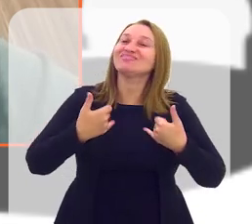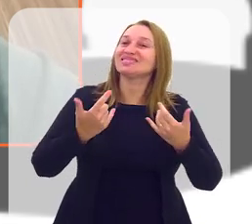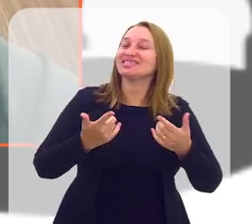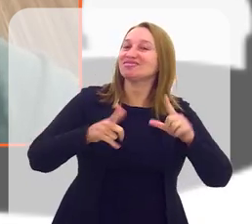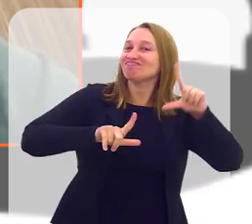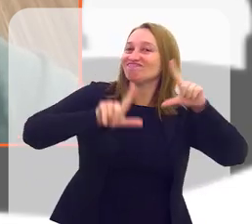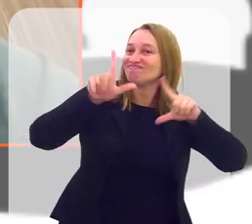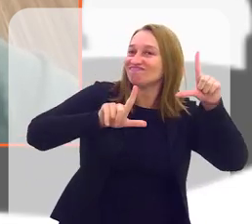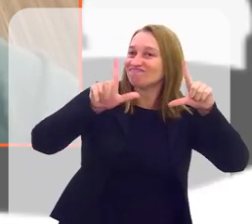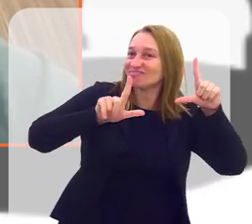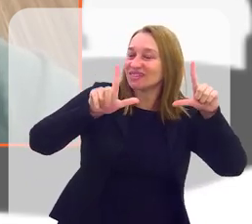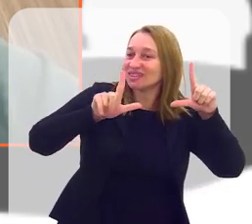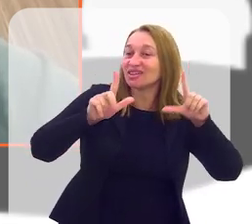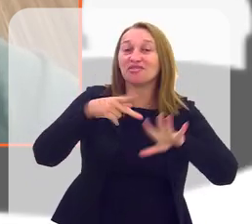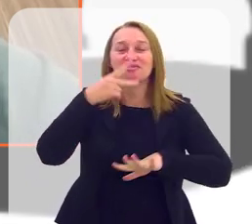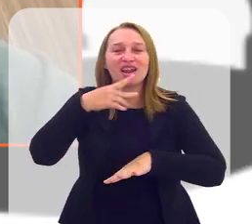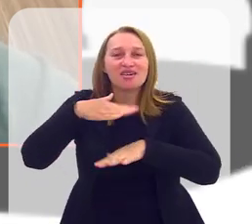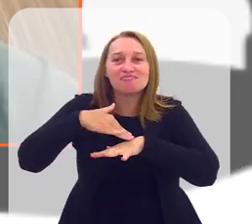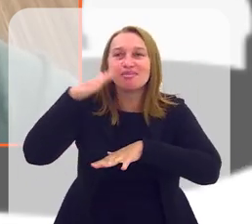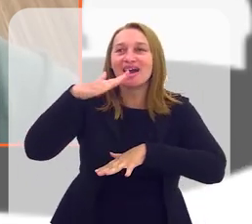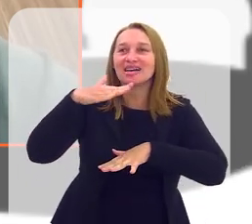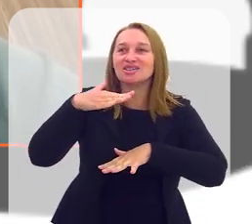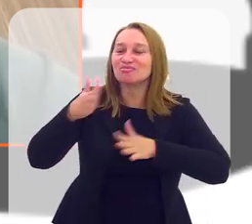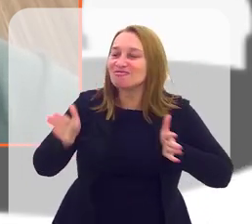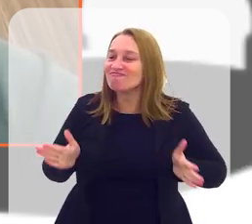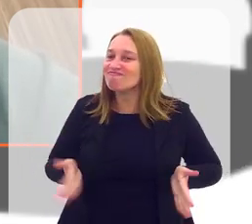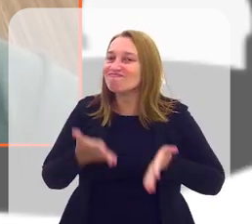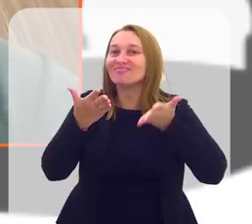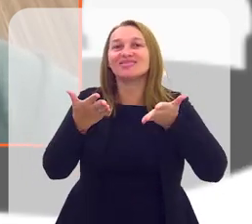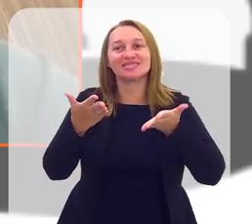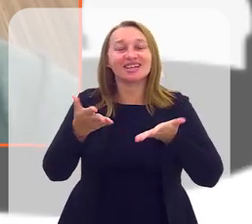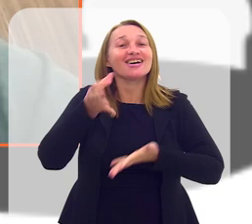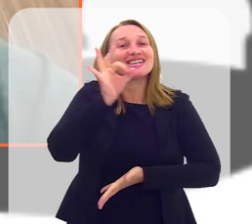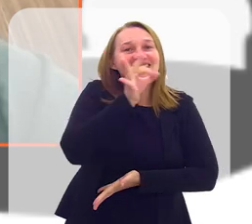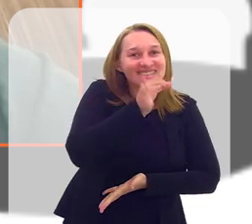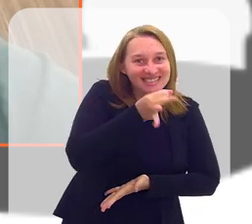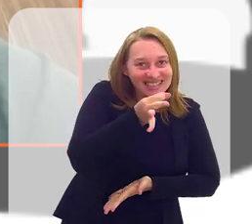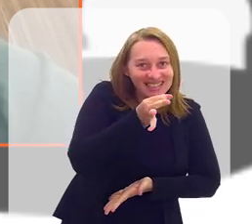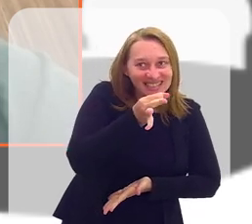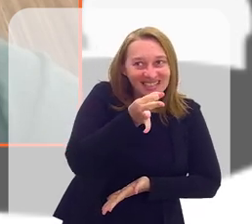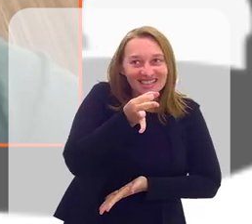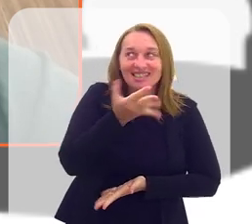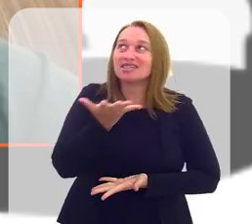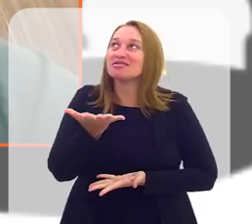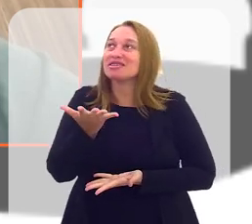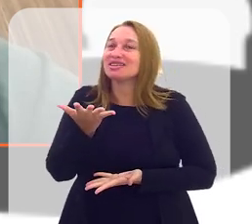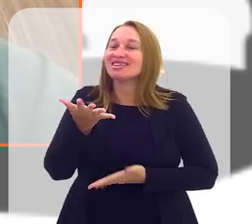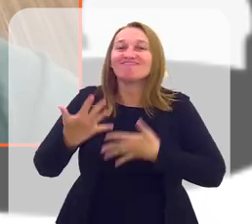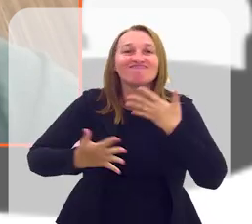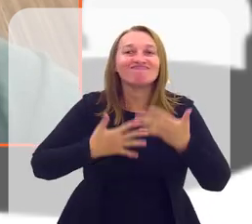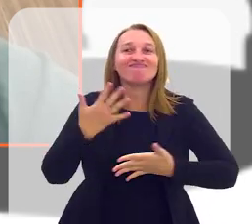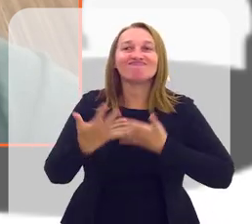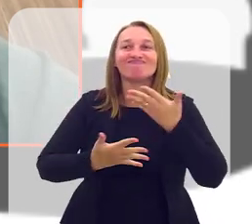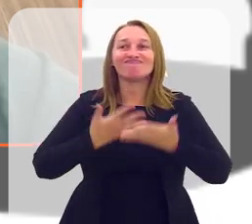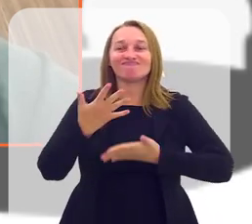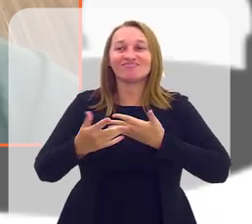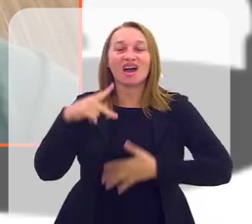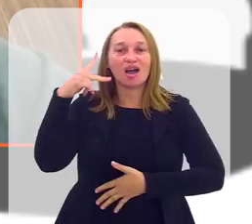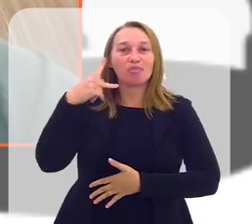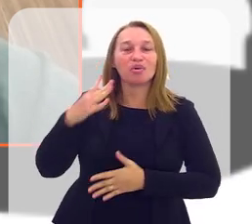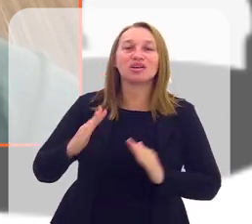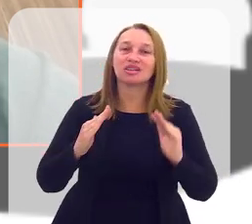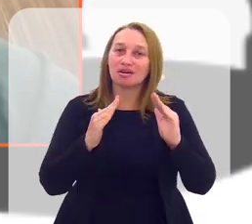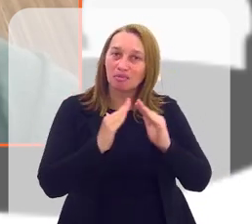do programa e poder falar um pouco mais sobre essa iniciativa que eu tenho certeza irá engrandecer a